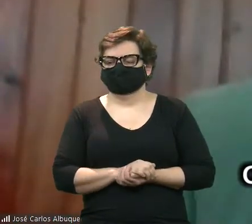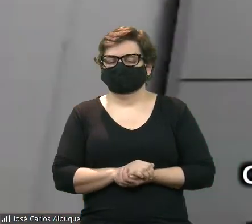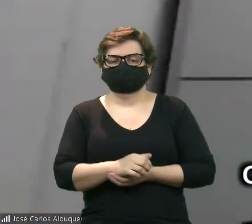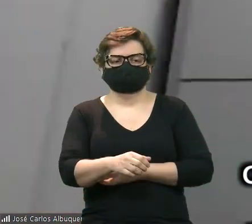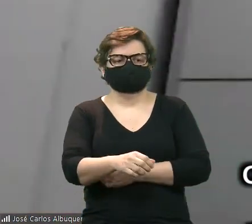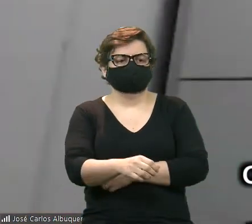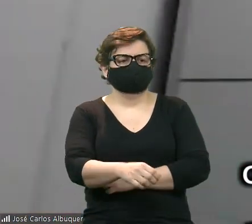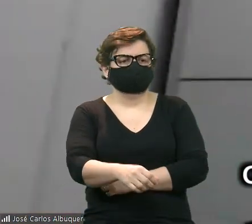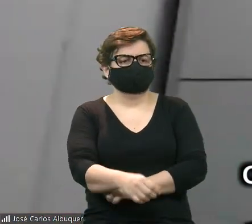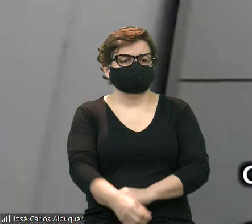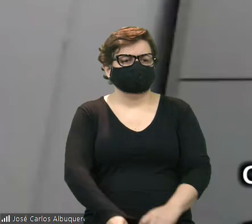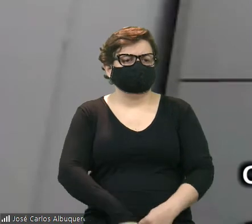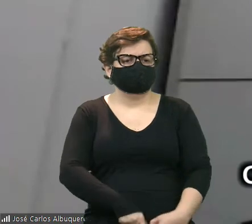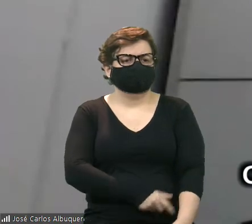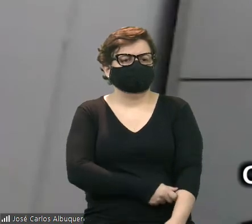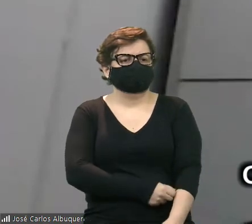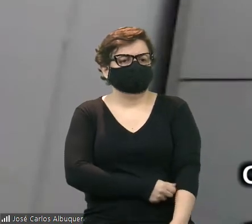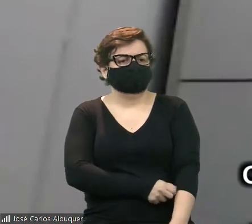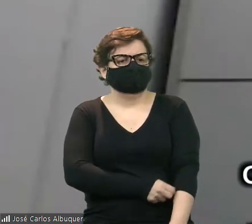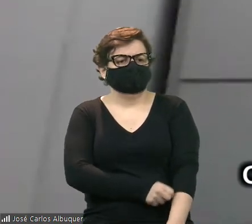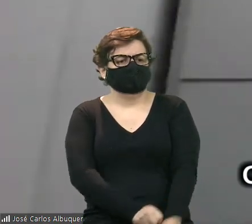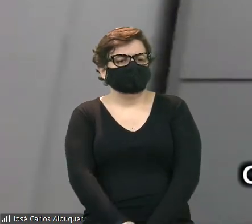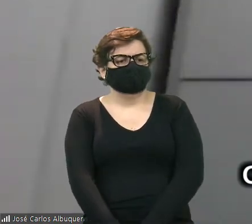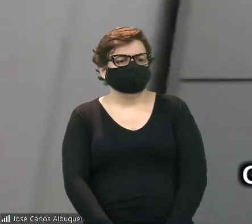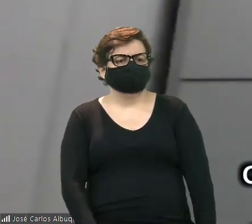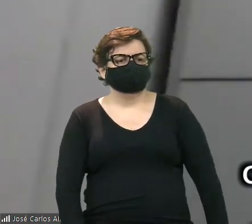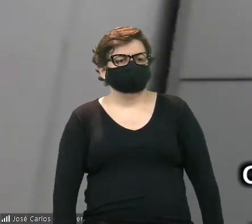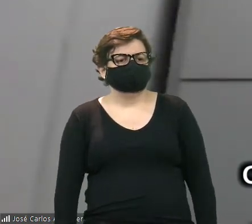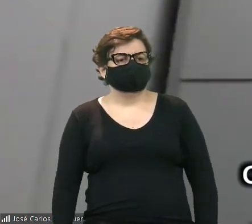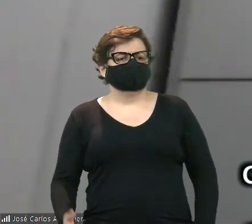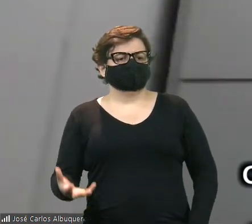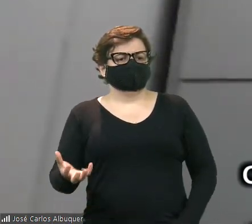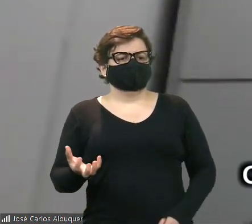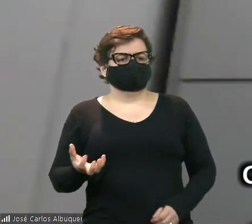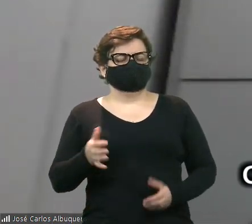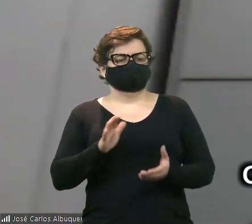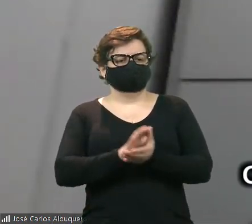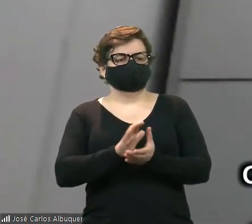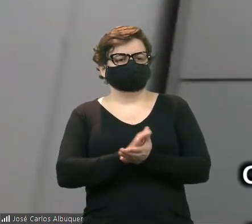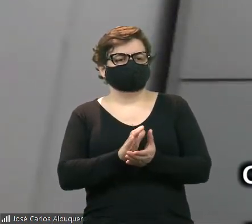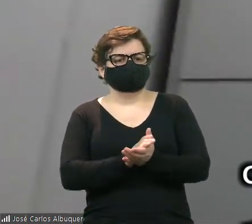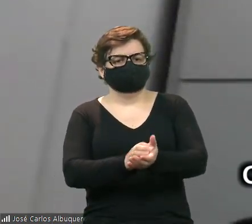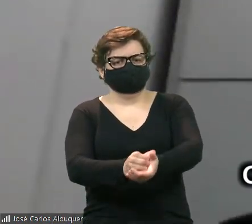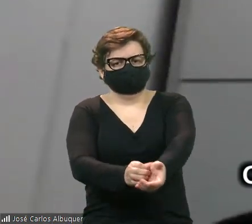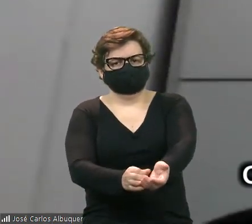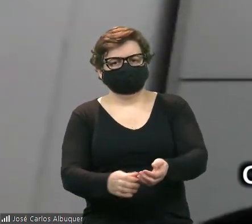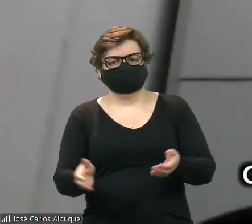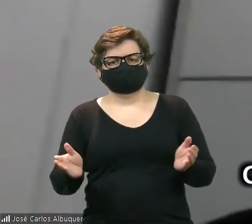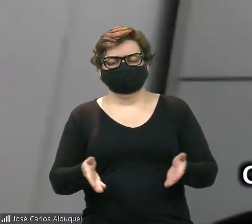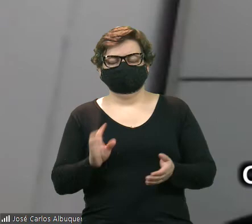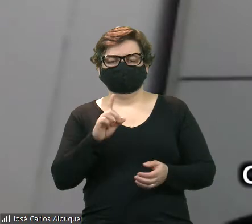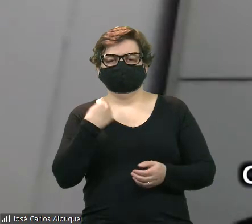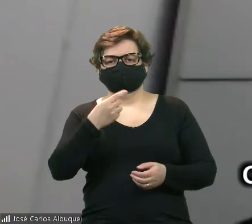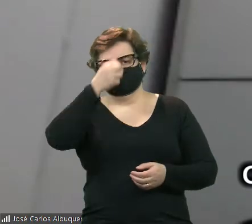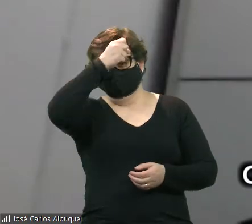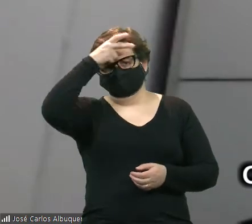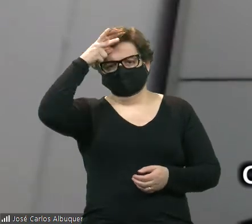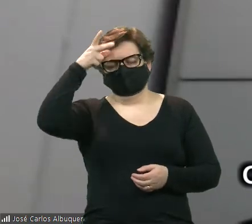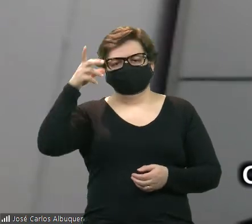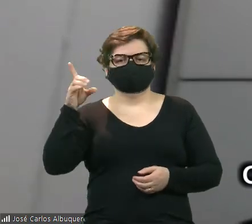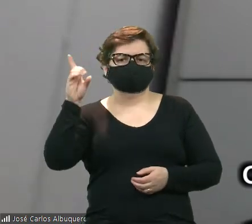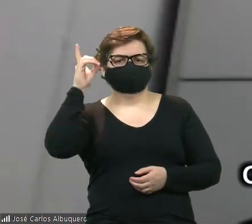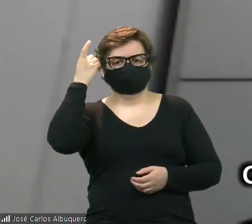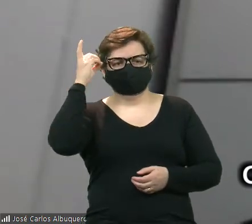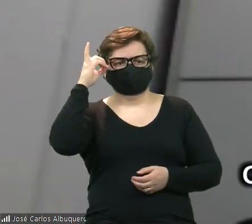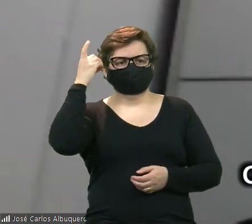Quero usar essa palavra aqui nesse momento, parabenizando aí o nosso prefeito Daniel Alonso,